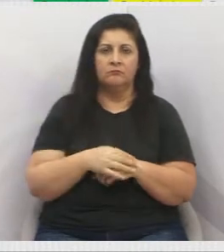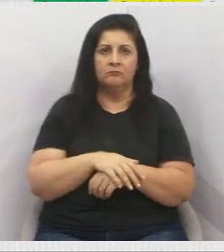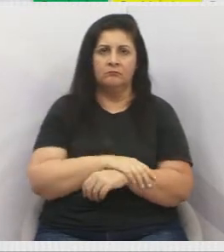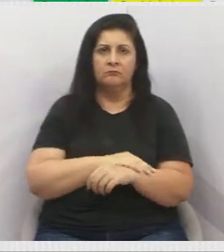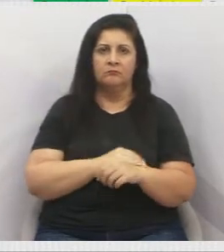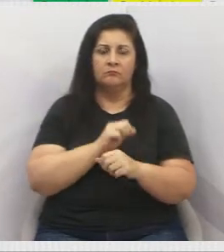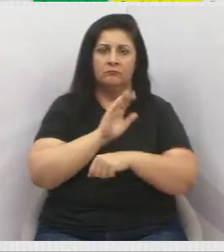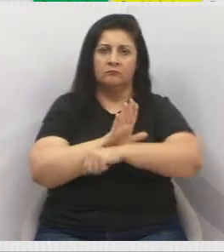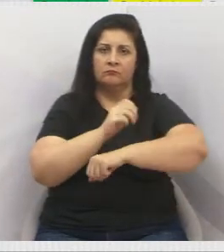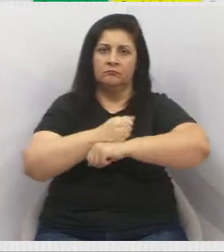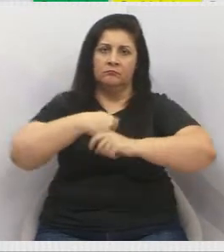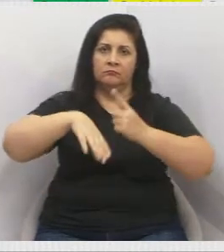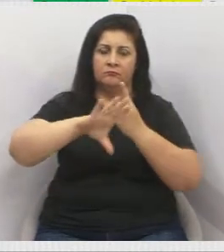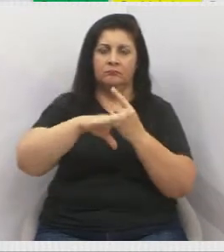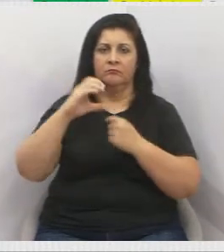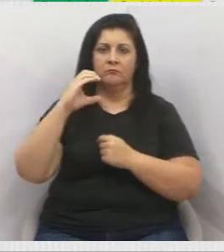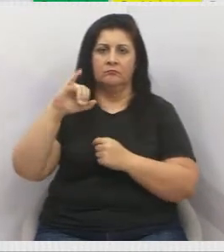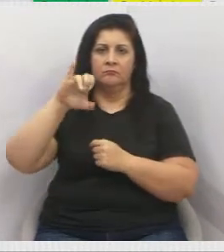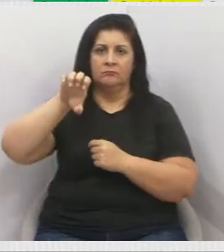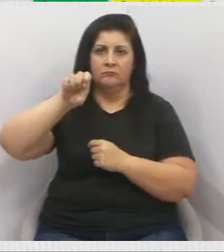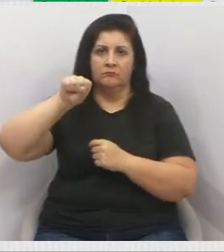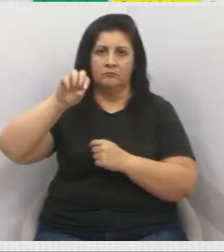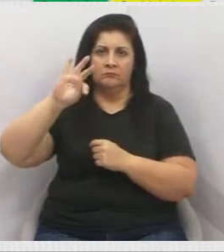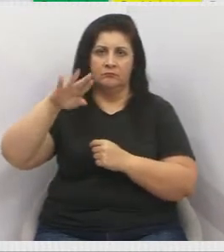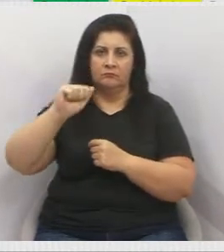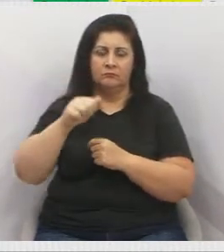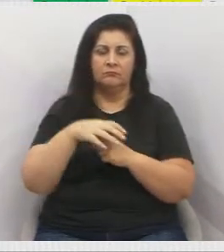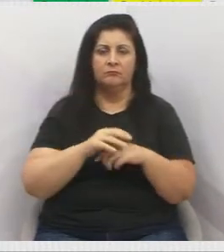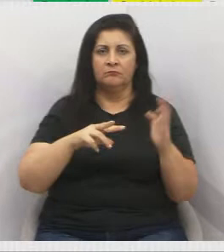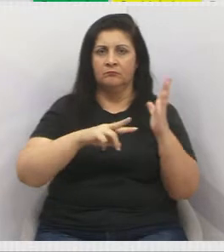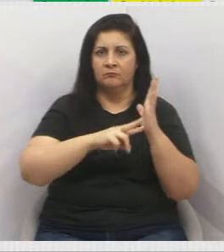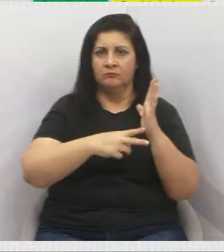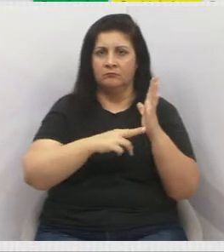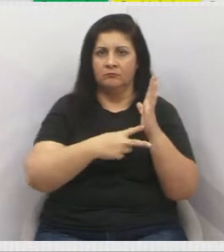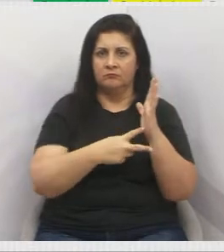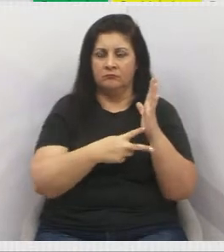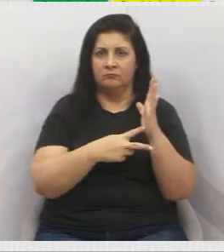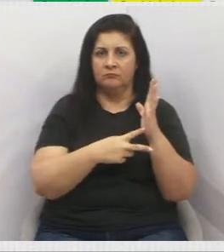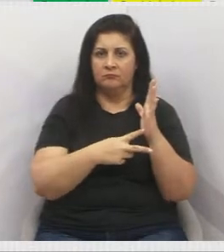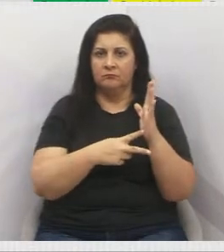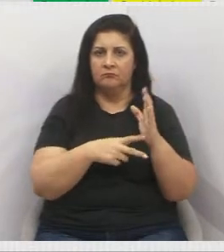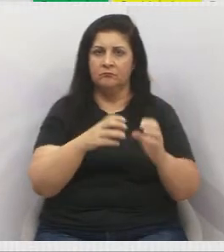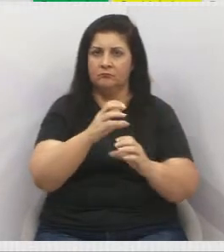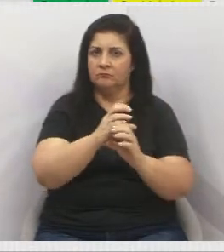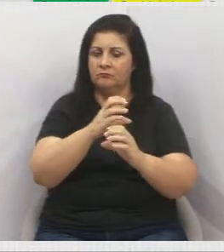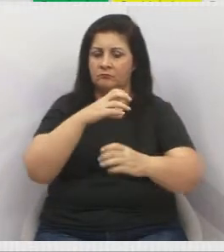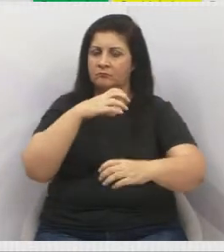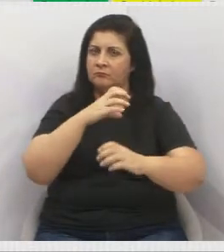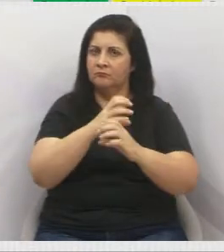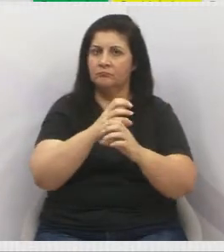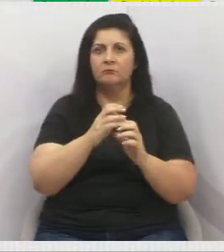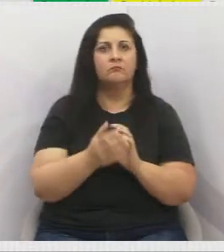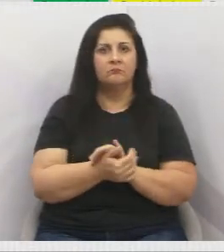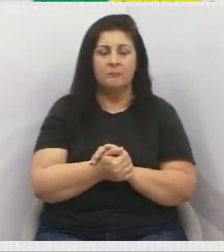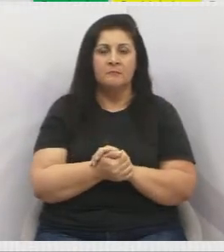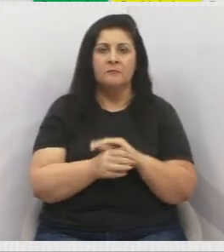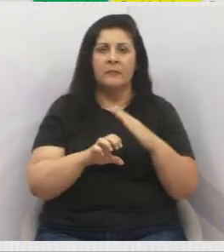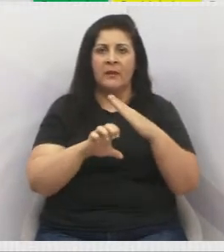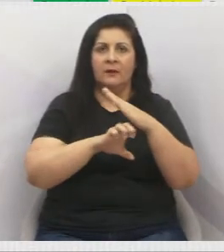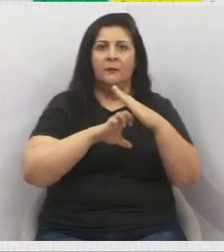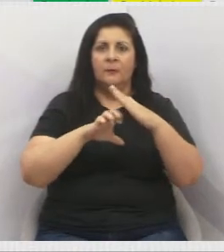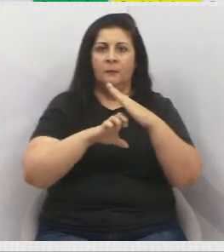Movimentos populares Jardim Siesta, entidades de classe sindical, Sindicato dos Engenheiros do Estado de São Paulo, empresas ou